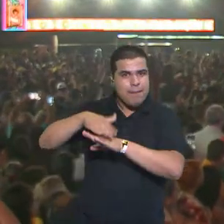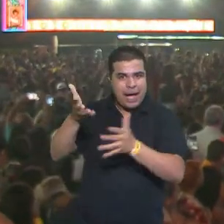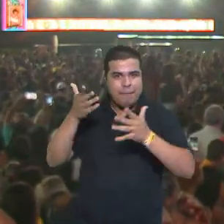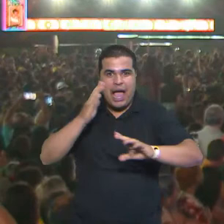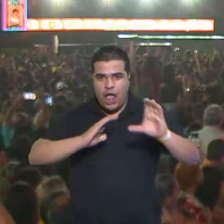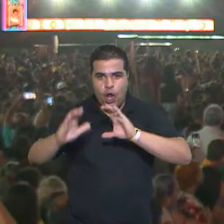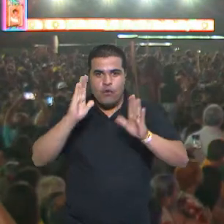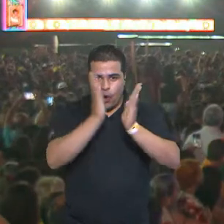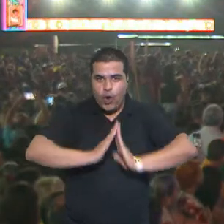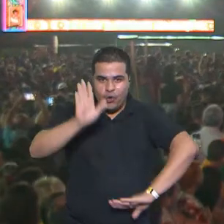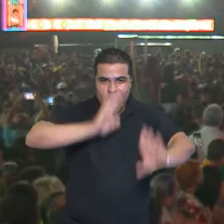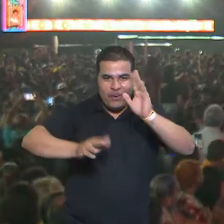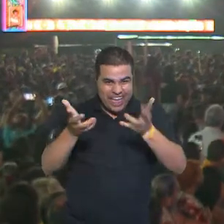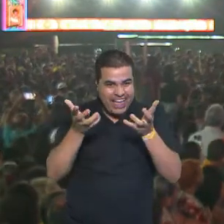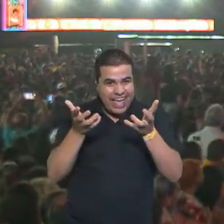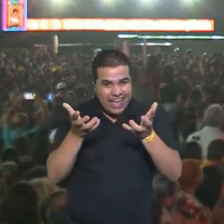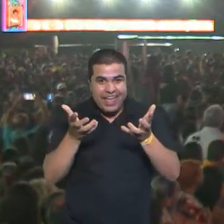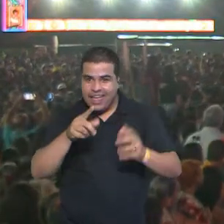mais